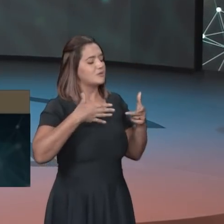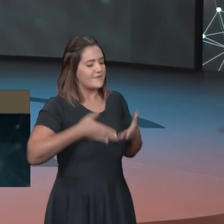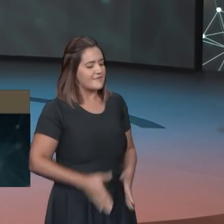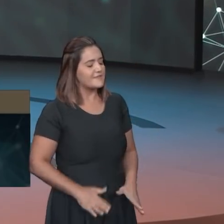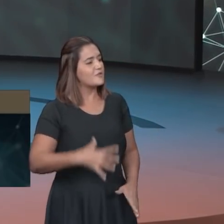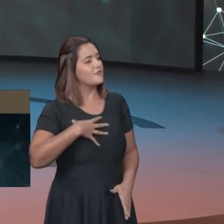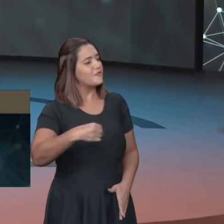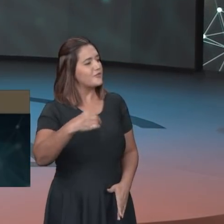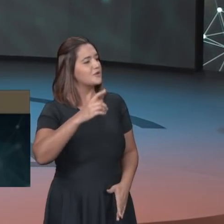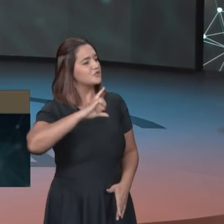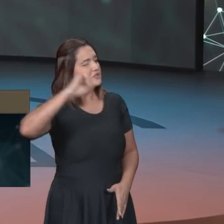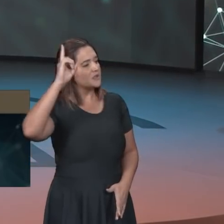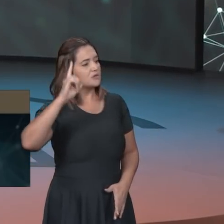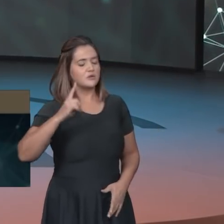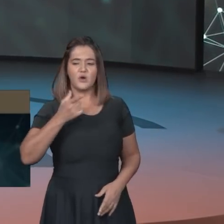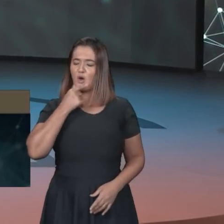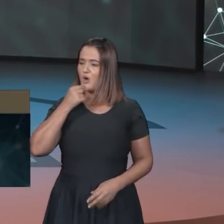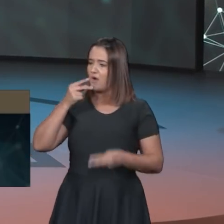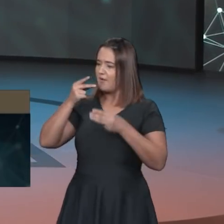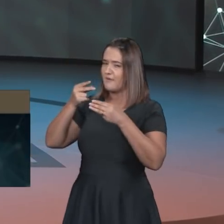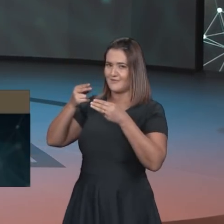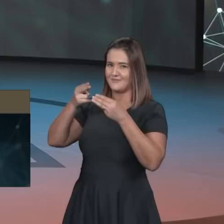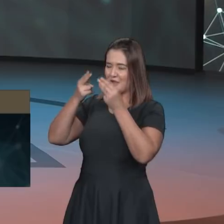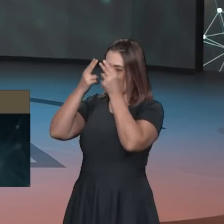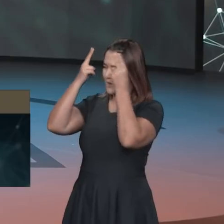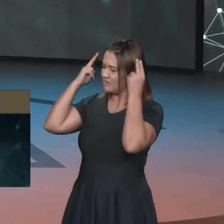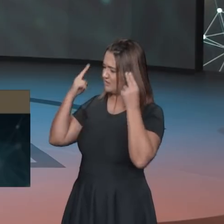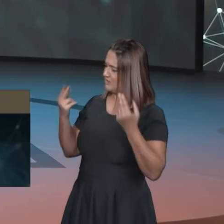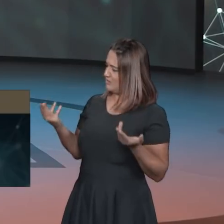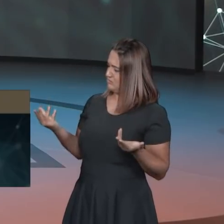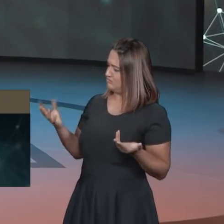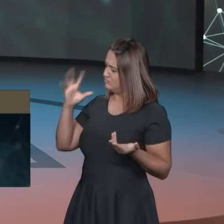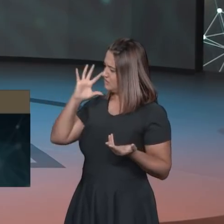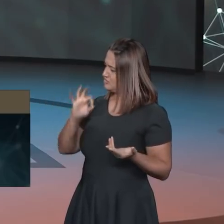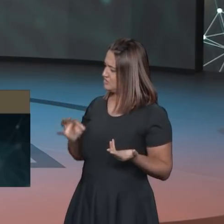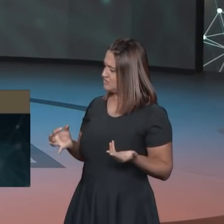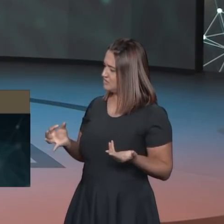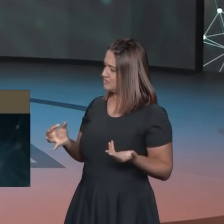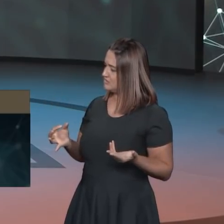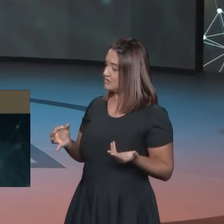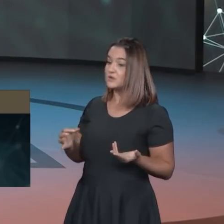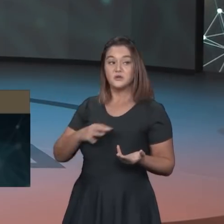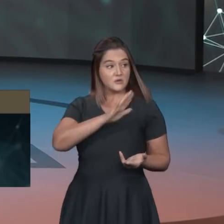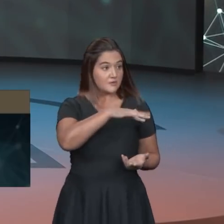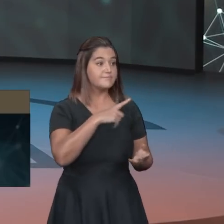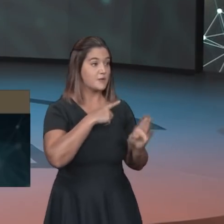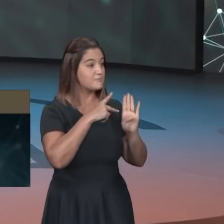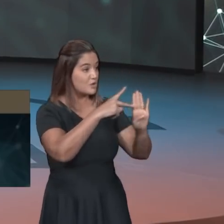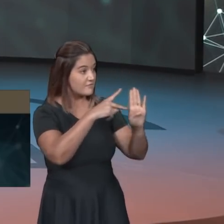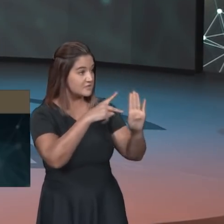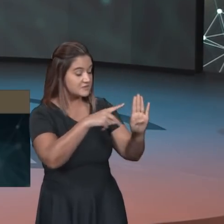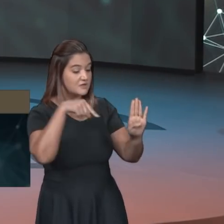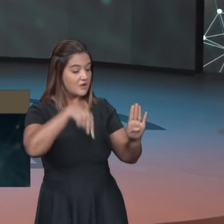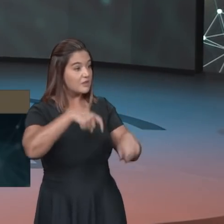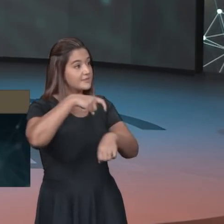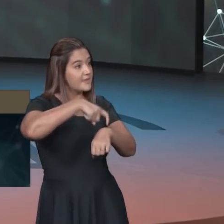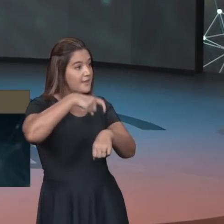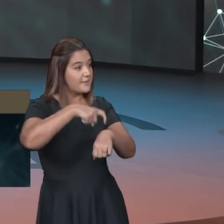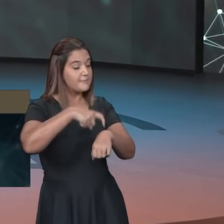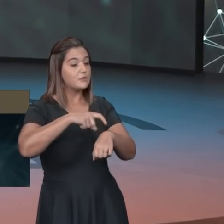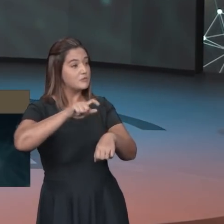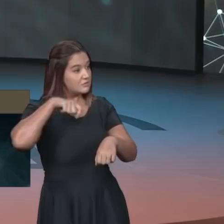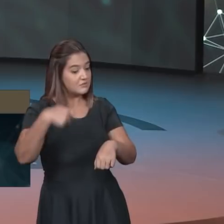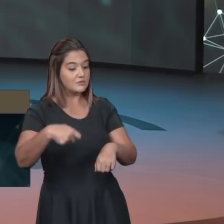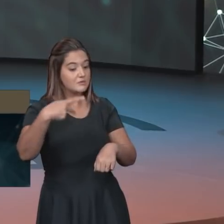sabemos que este é o tempo para o nascimento do Rei dos Reis. E nós vimos o quê? Responda em sua casa.